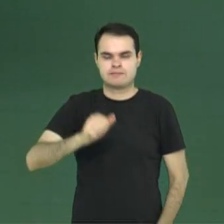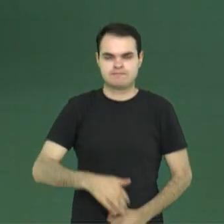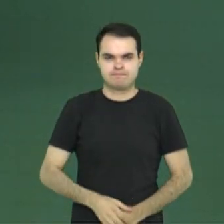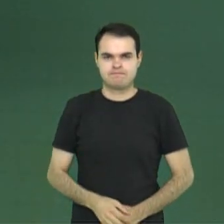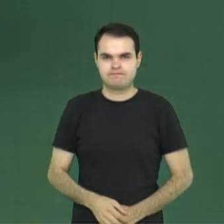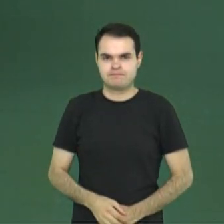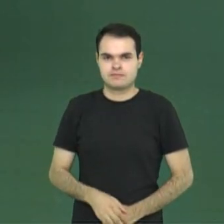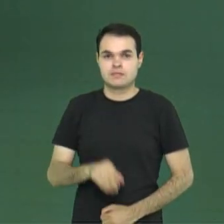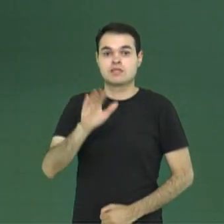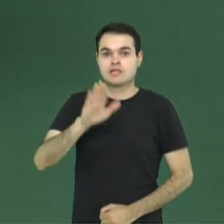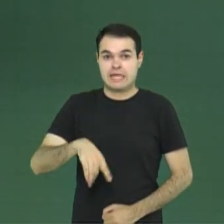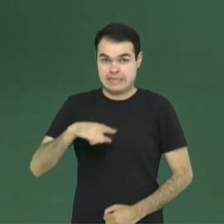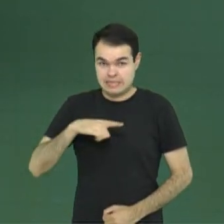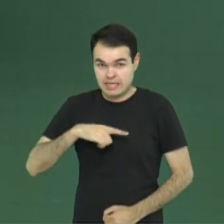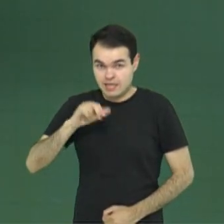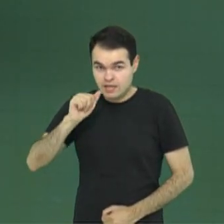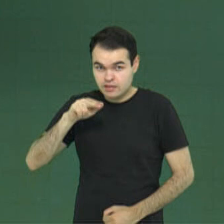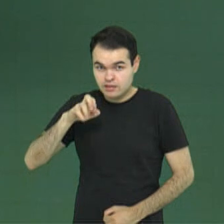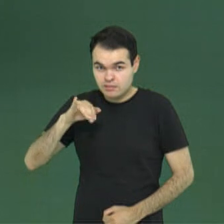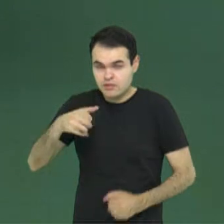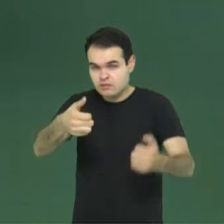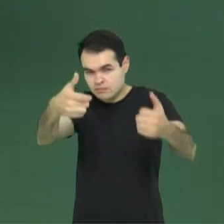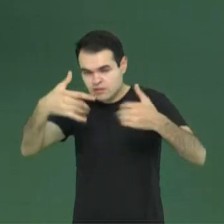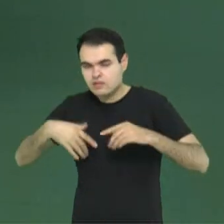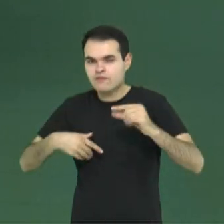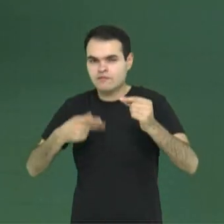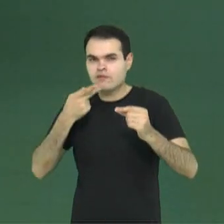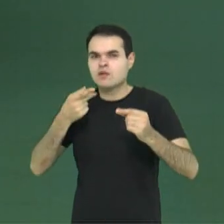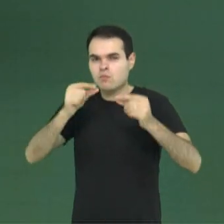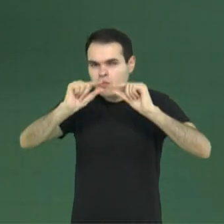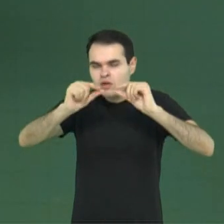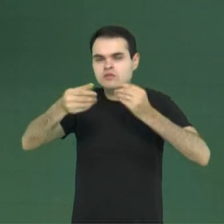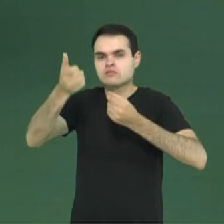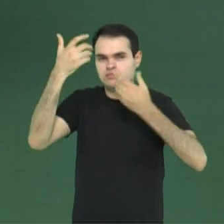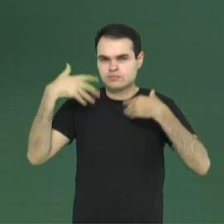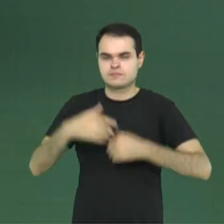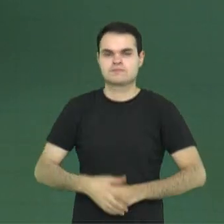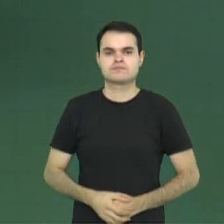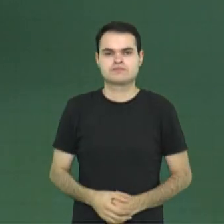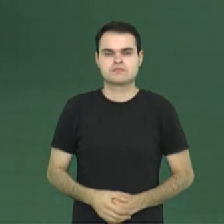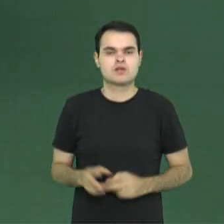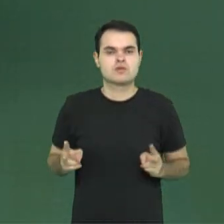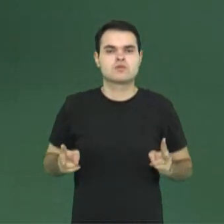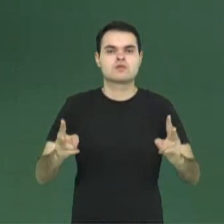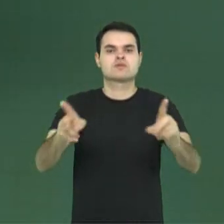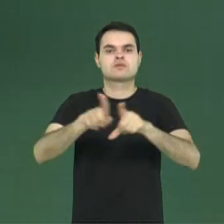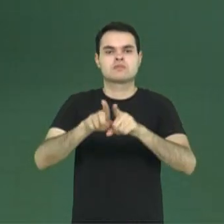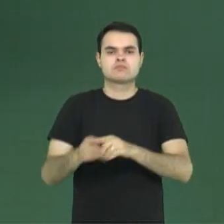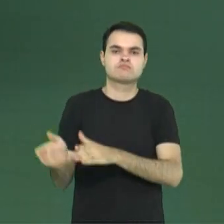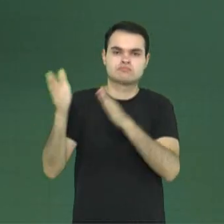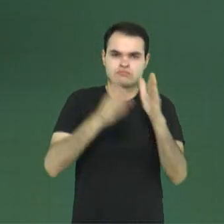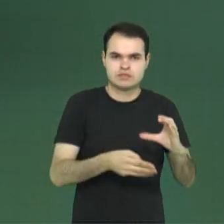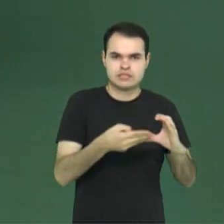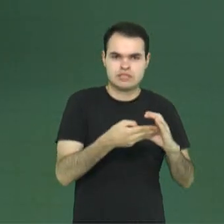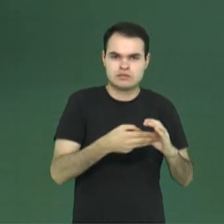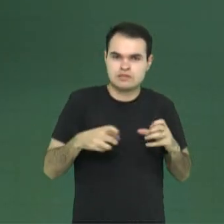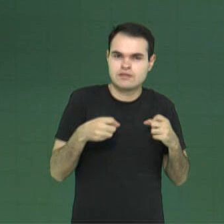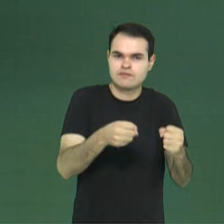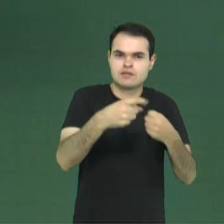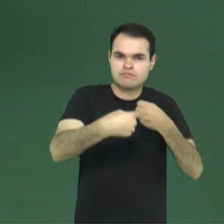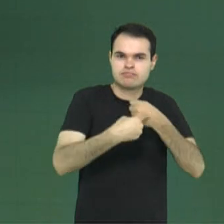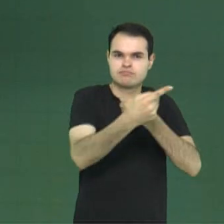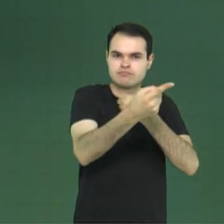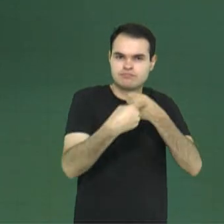tiver anemia, deixa nos comentários aí e fala um pouquinho sobre os sintomas pra gente. Prosseguindo, temos também as células de defesa, que são os leucócitos